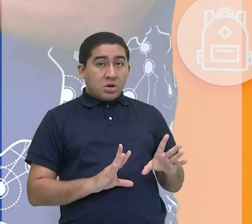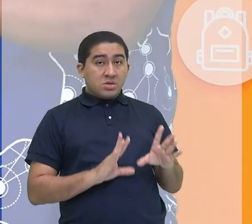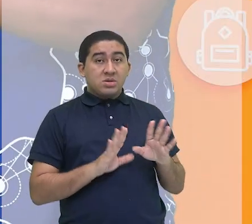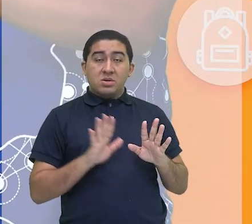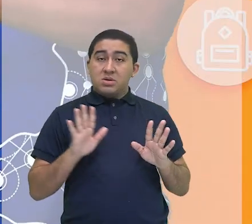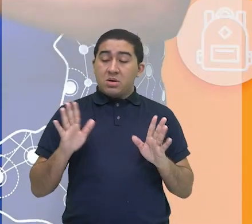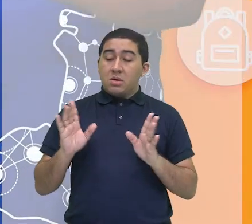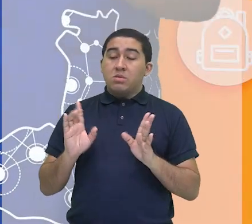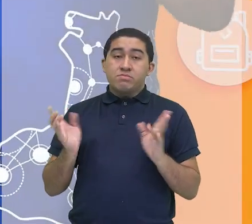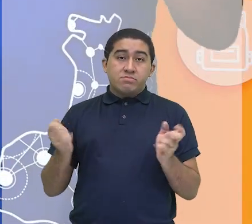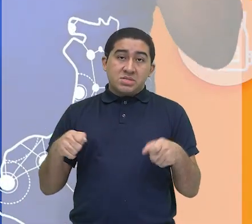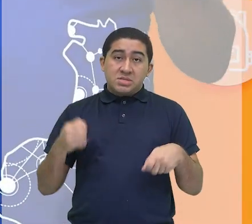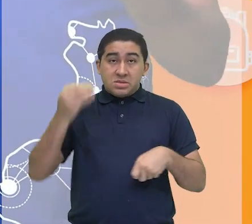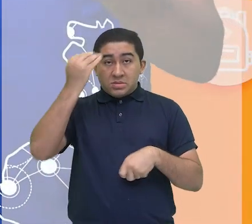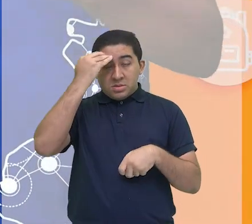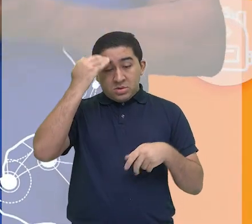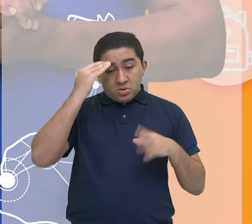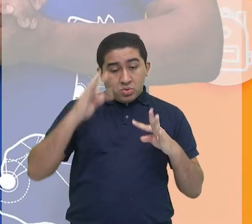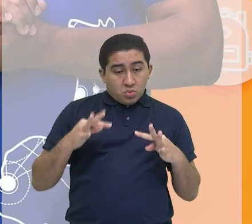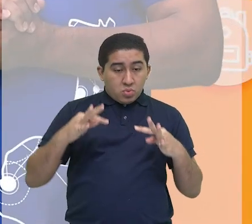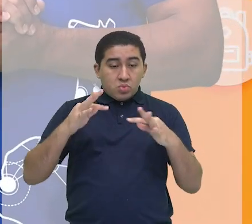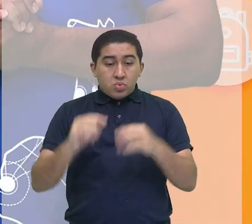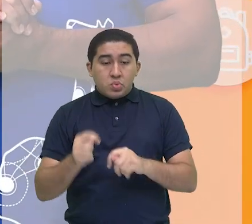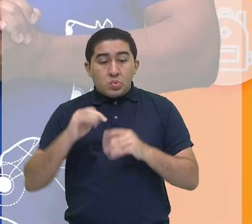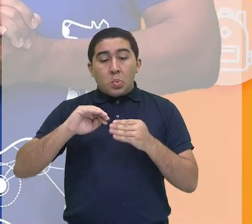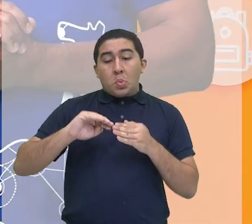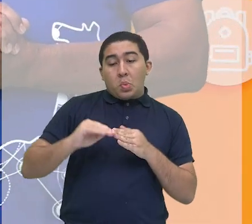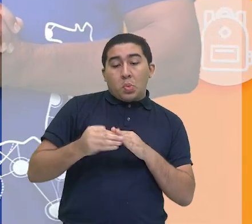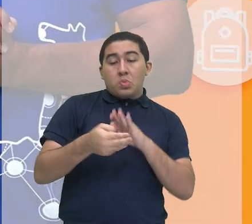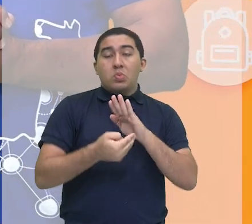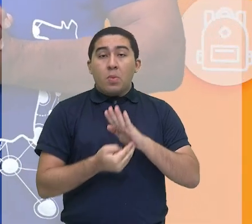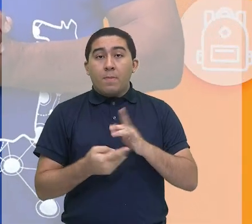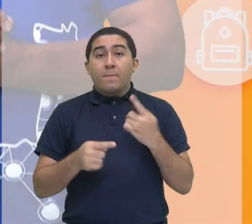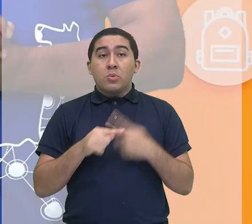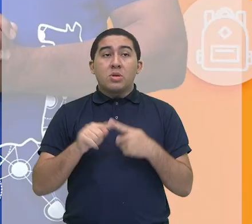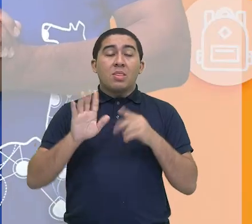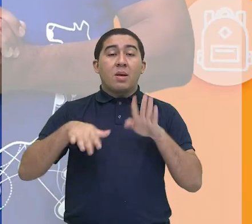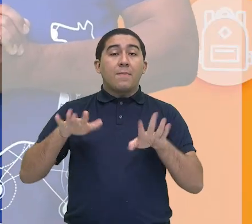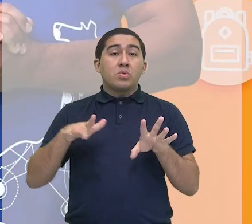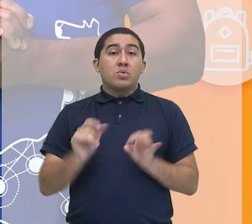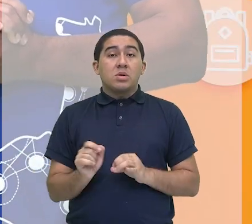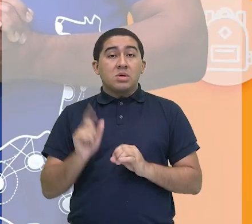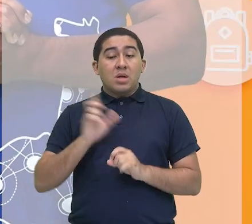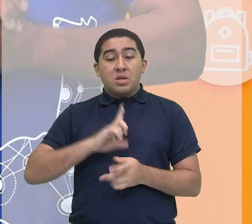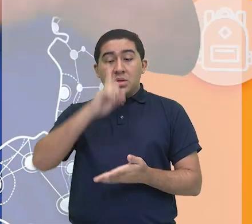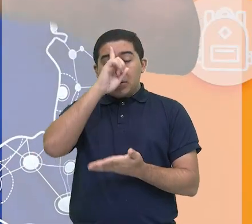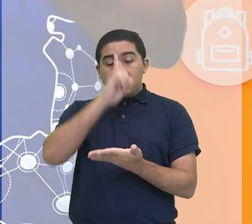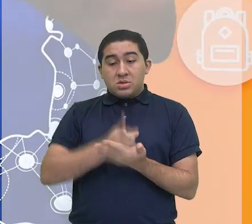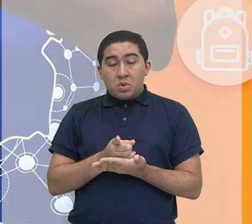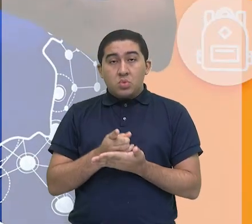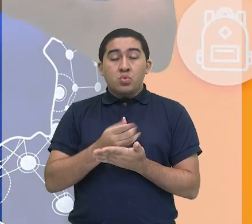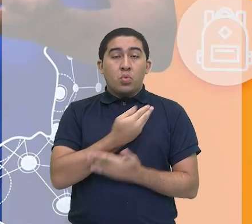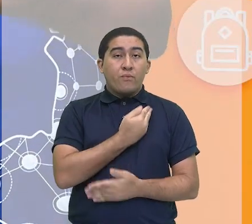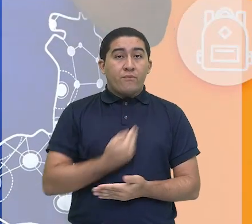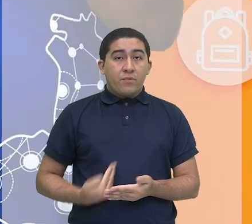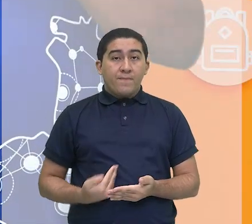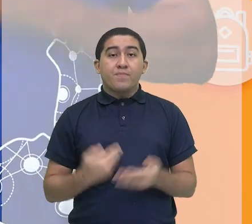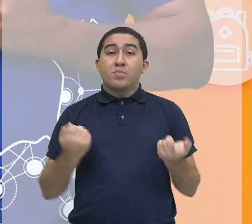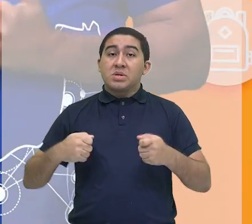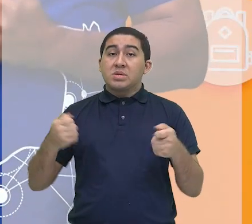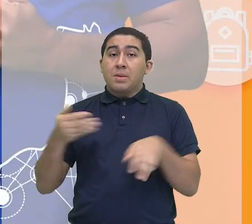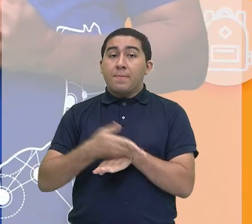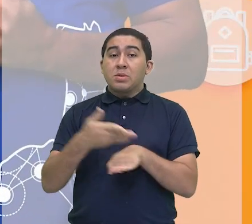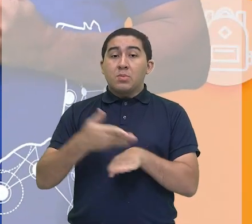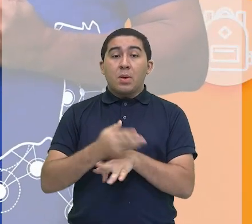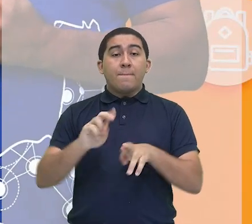temos que considerar tudo isso, né? Porque depende dessas decisões governamentais. Agora, a gente tem que participar, por isso a gente fala